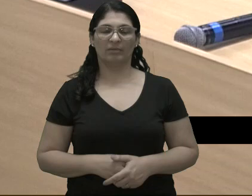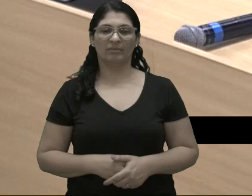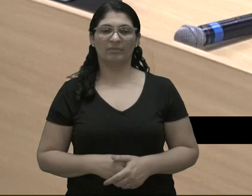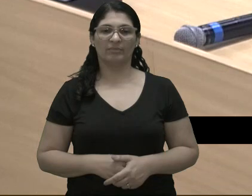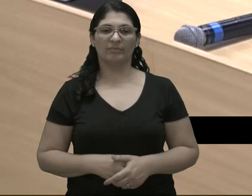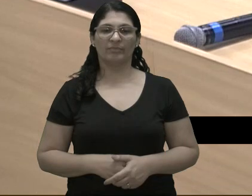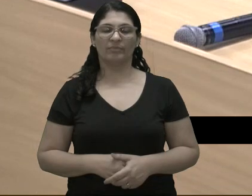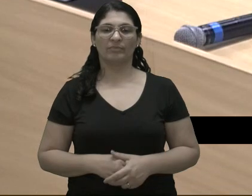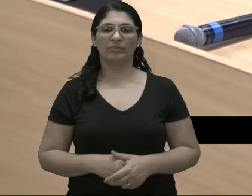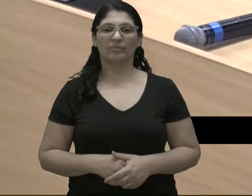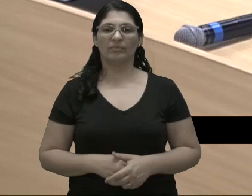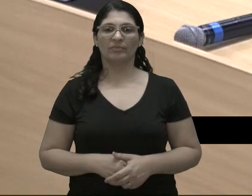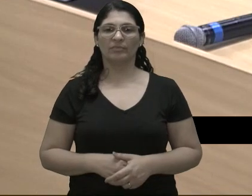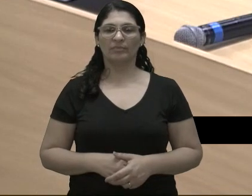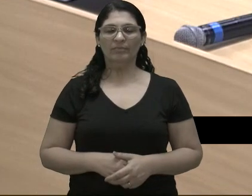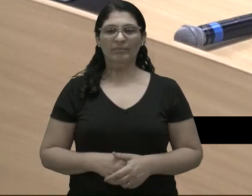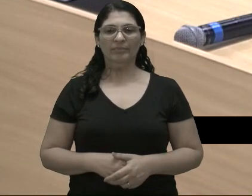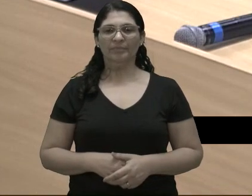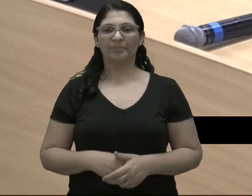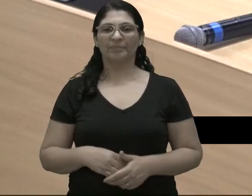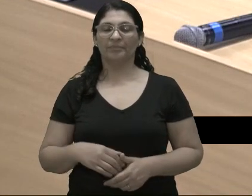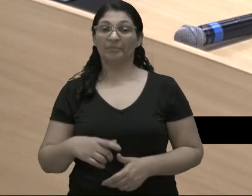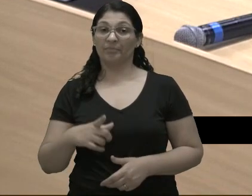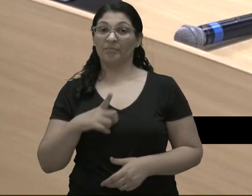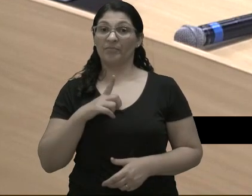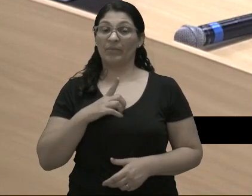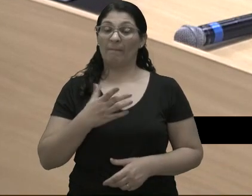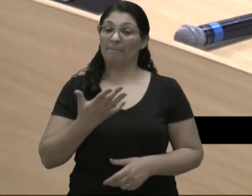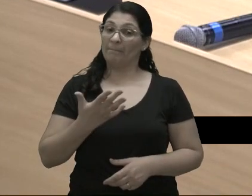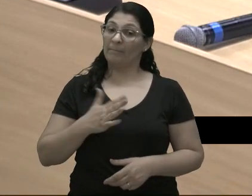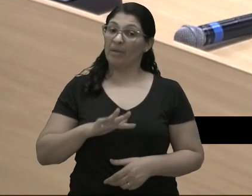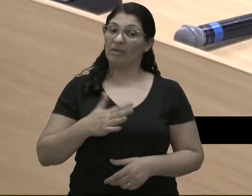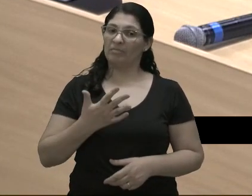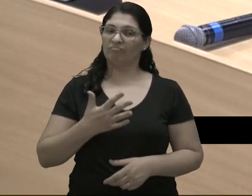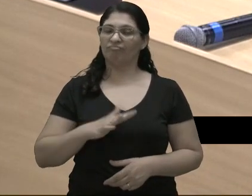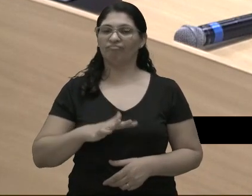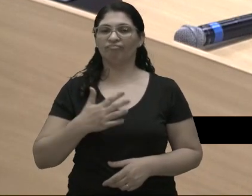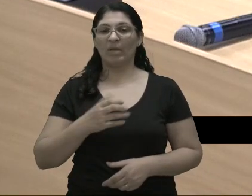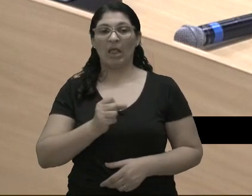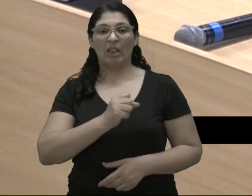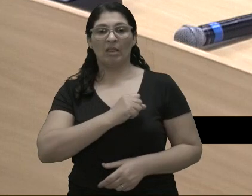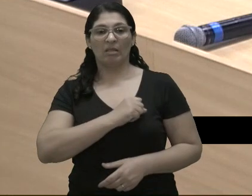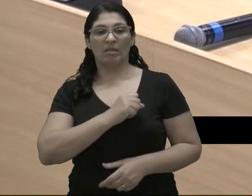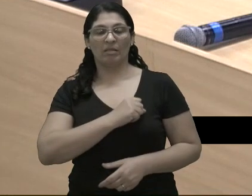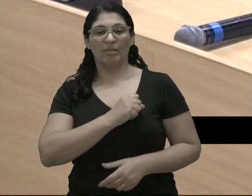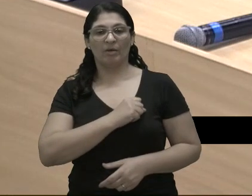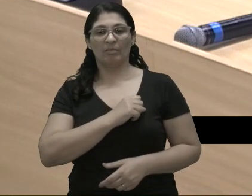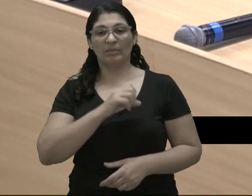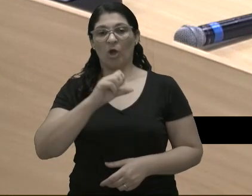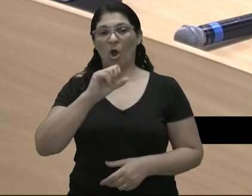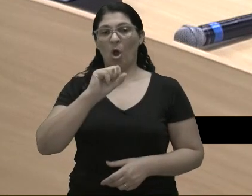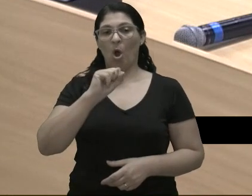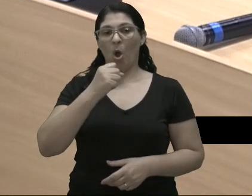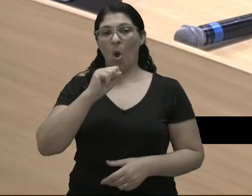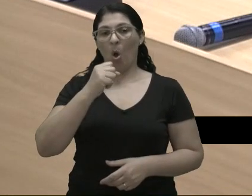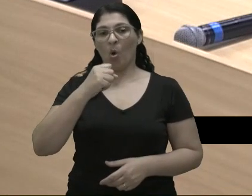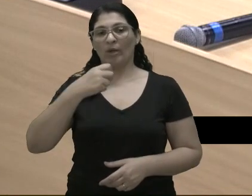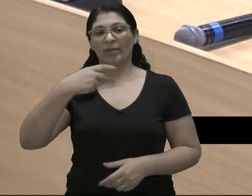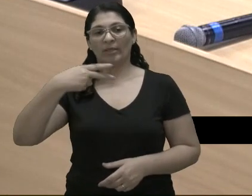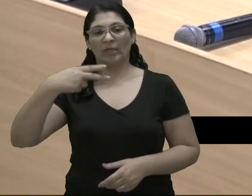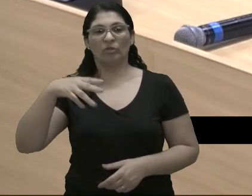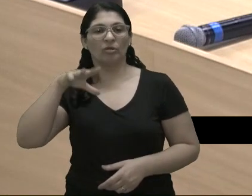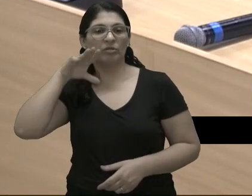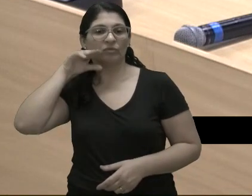Tá. Eu tenho mais ou menos o número, né, que são 82 funcionários